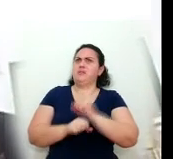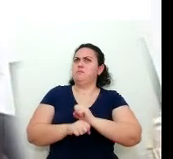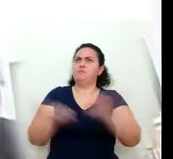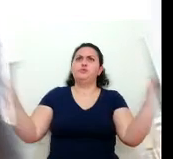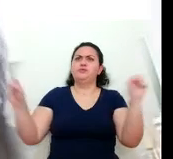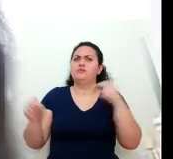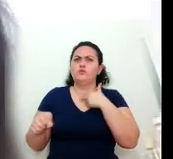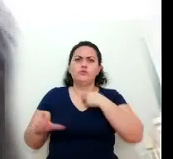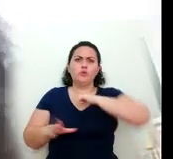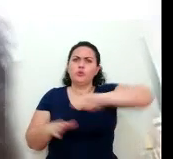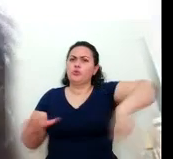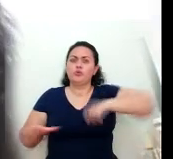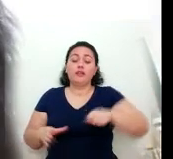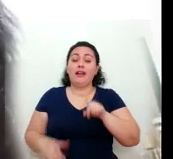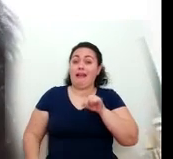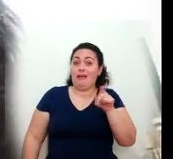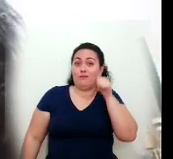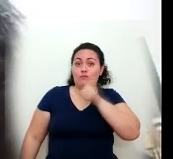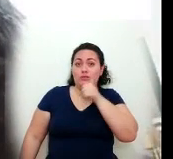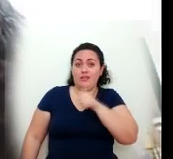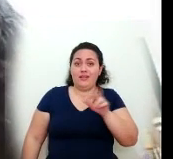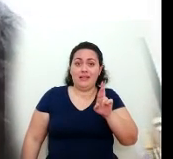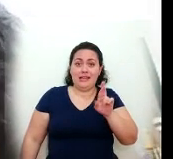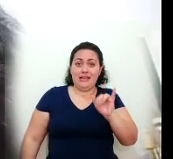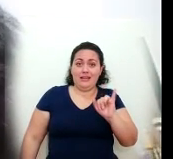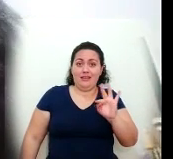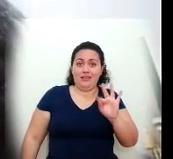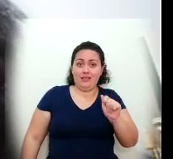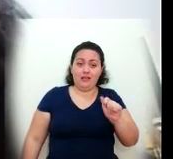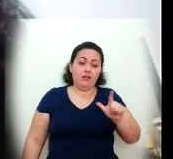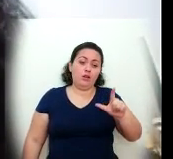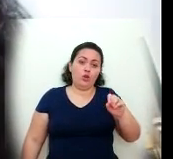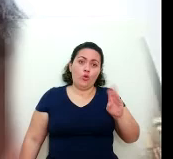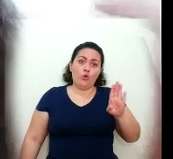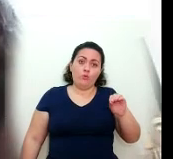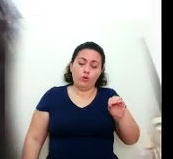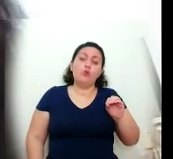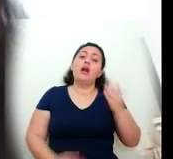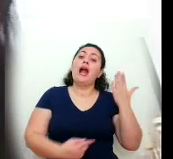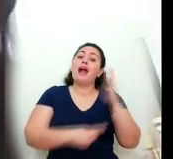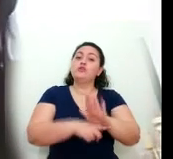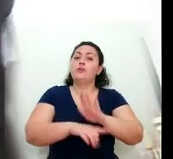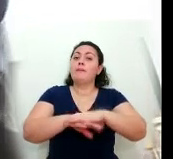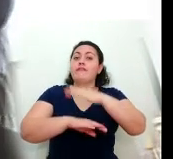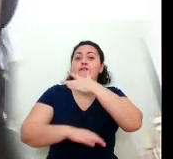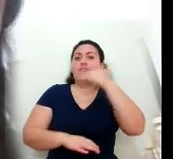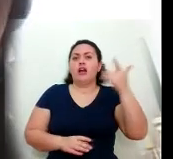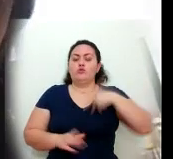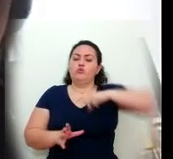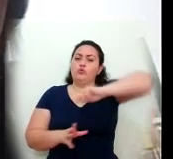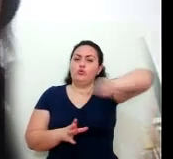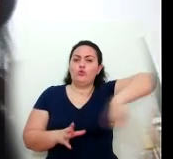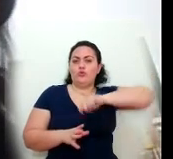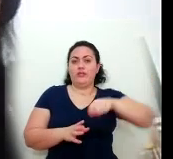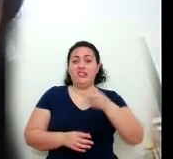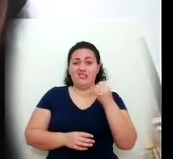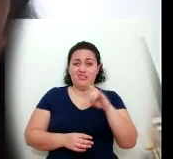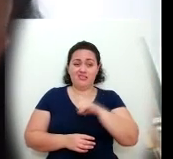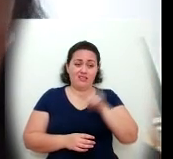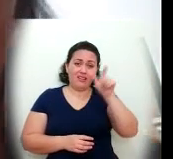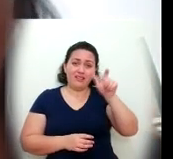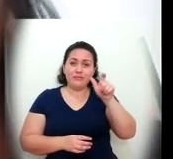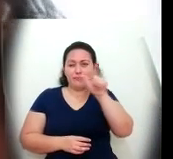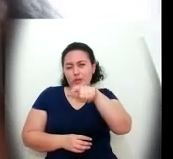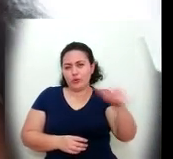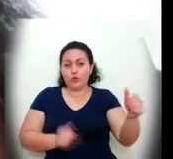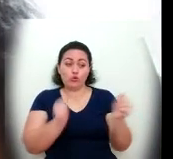cozinhar. Ela fez o contrário, né? Ela criou essa linha do facilitar, que é trazer as pessoas para a cozinha, né? E